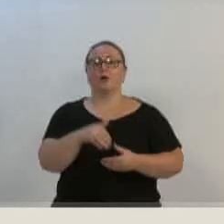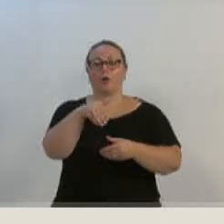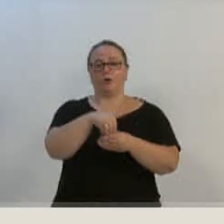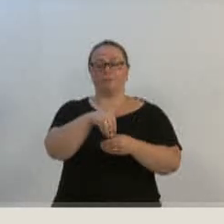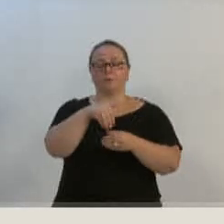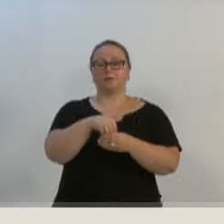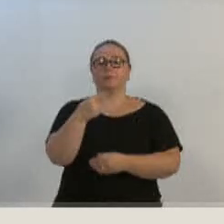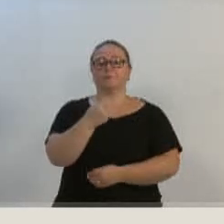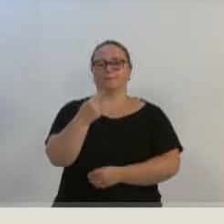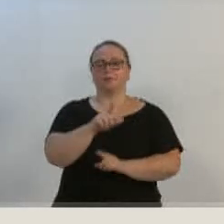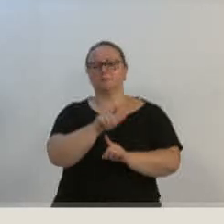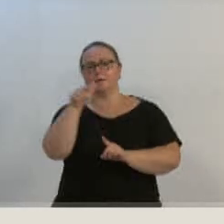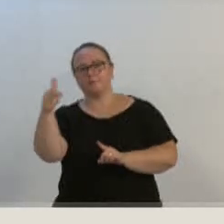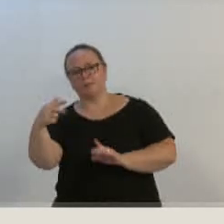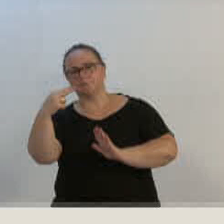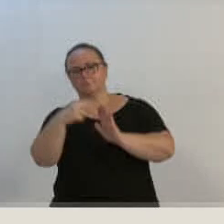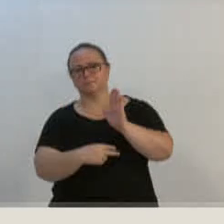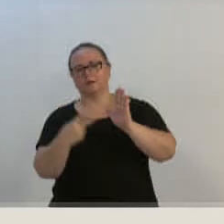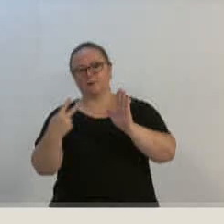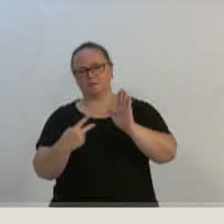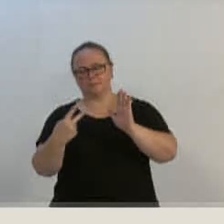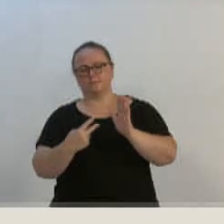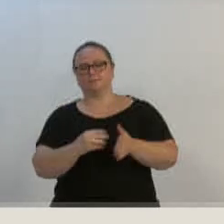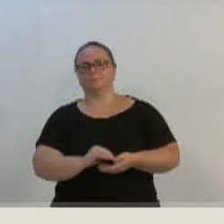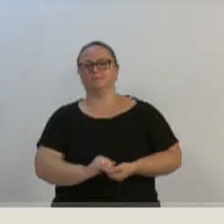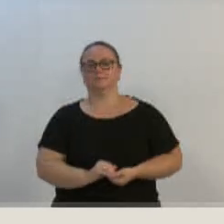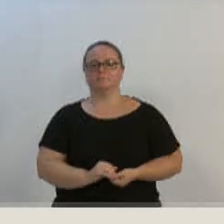segunda. Ah, é verdade.